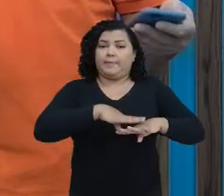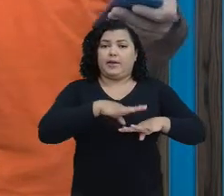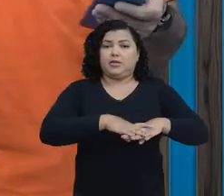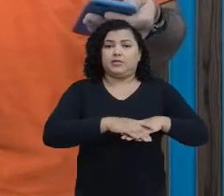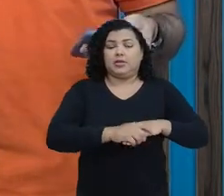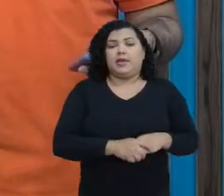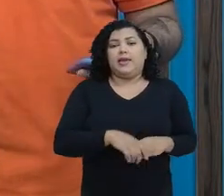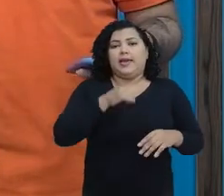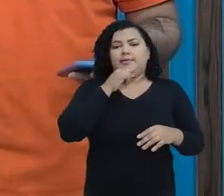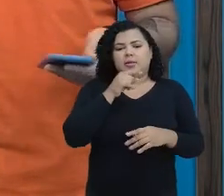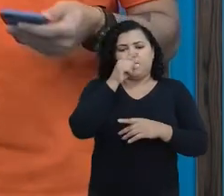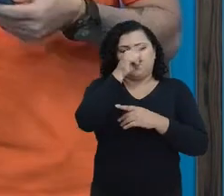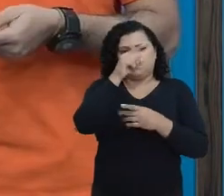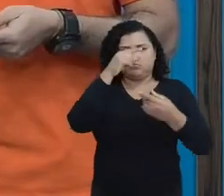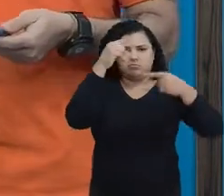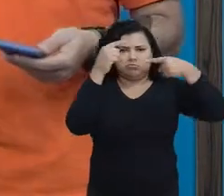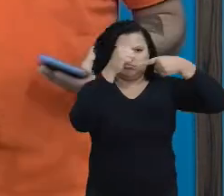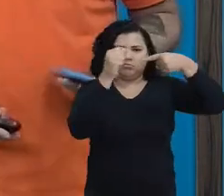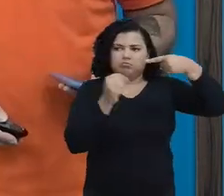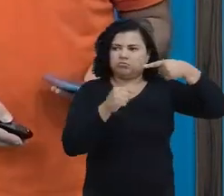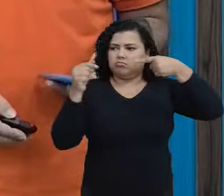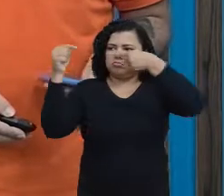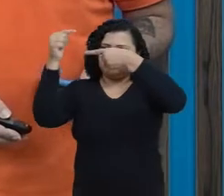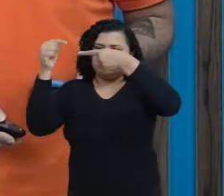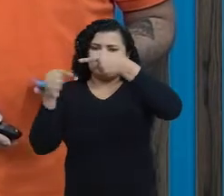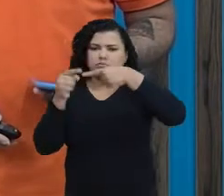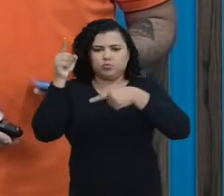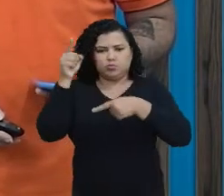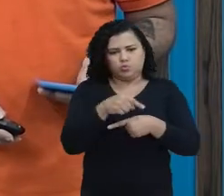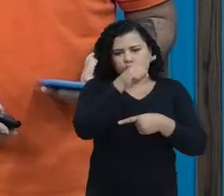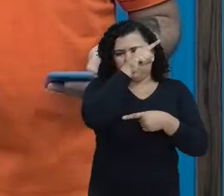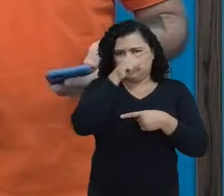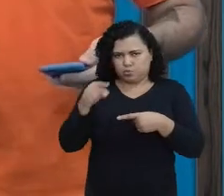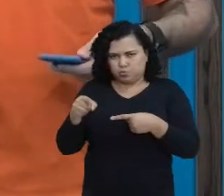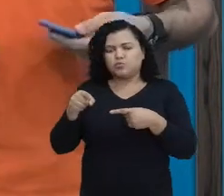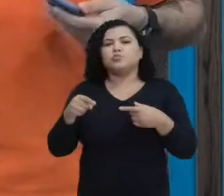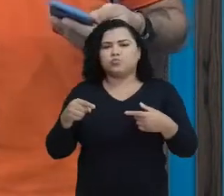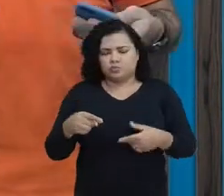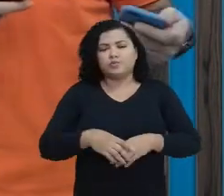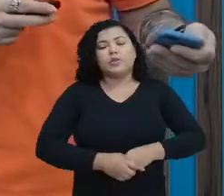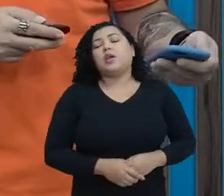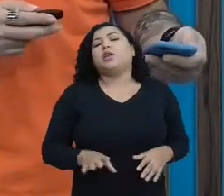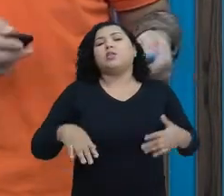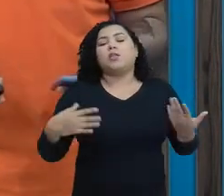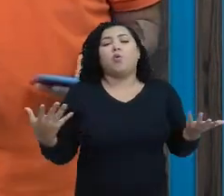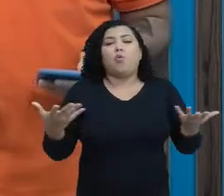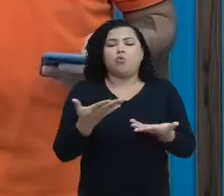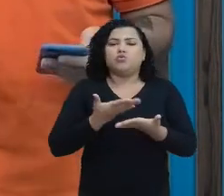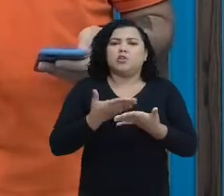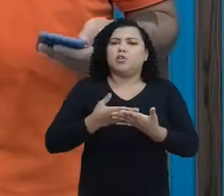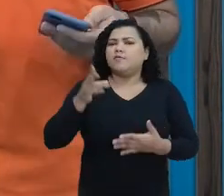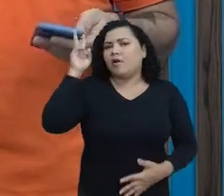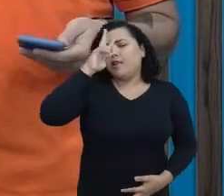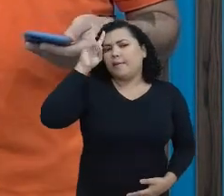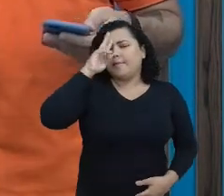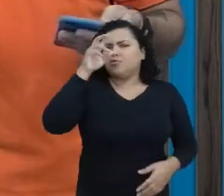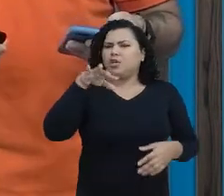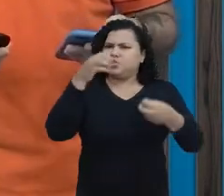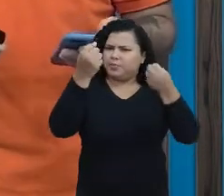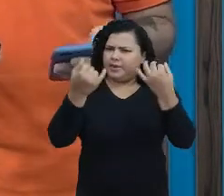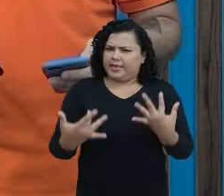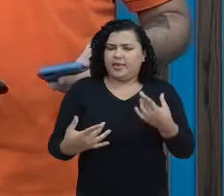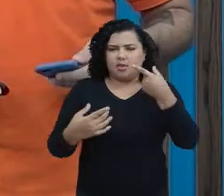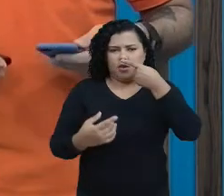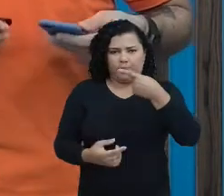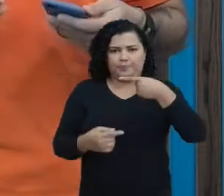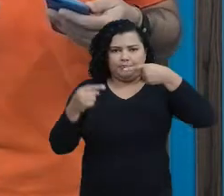razões formam uma proporção, e a gente vai relembrar um pouco na aula de hoje, até porque eu disse já na aula anterior que meios pelos